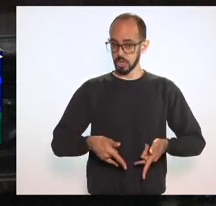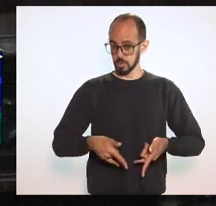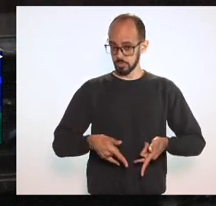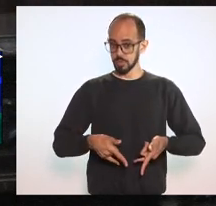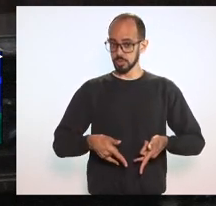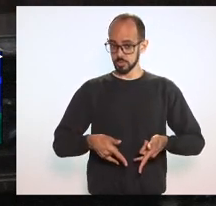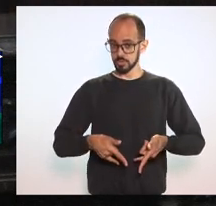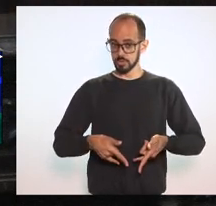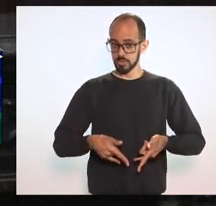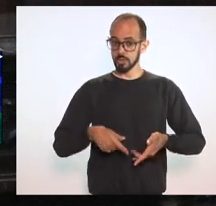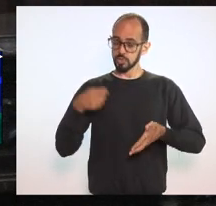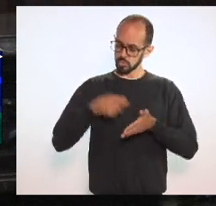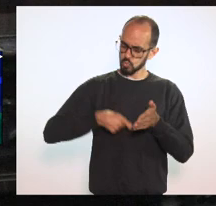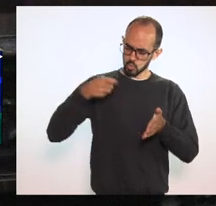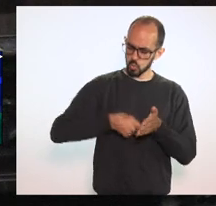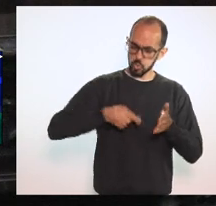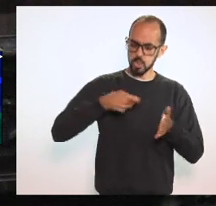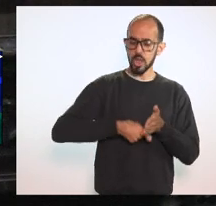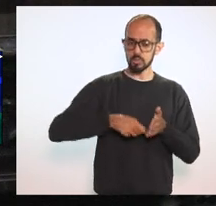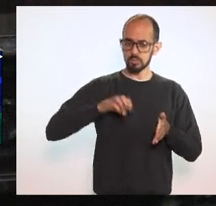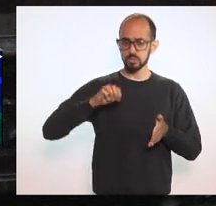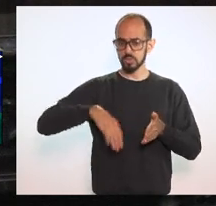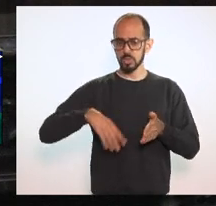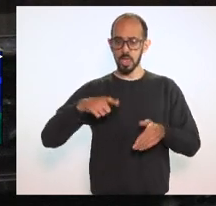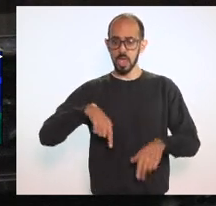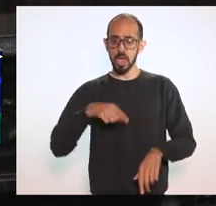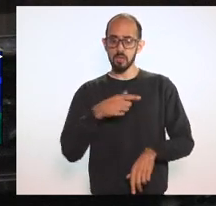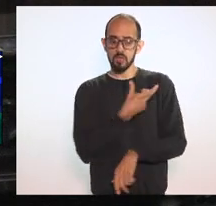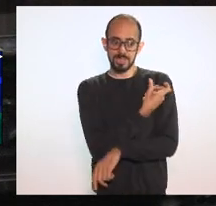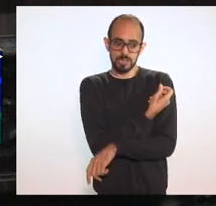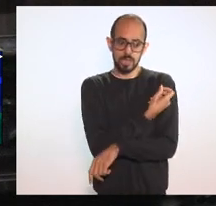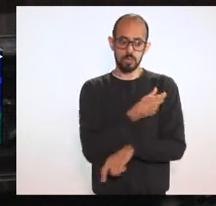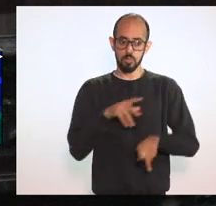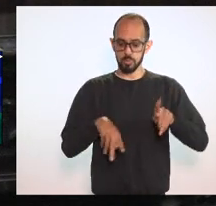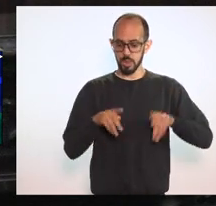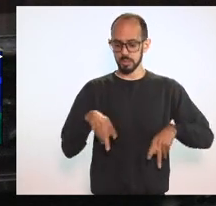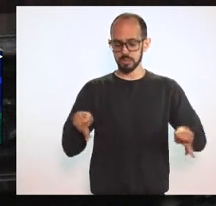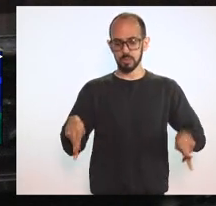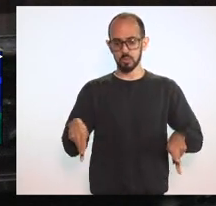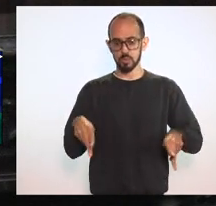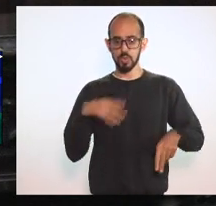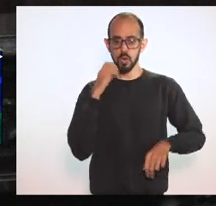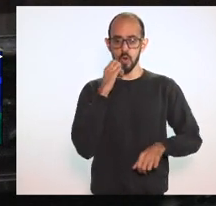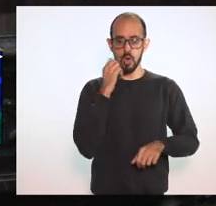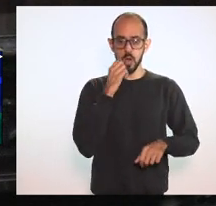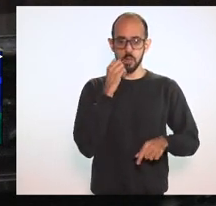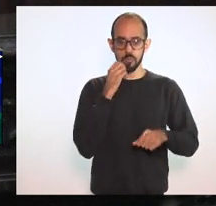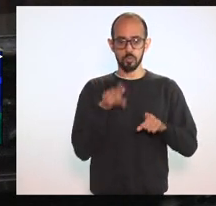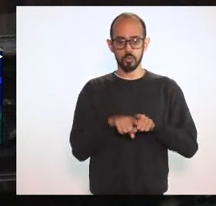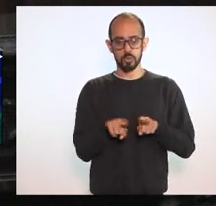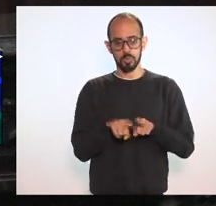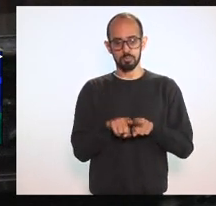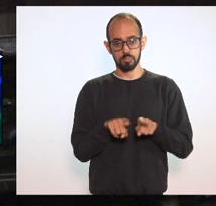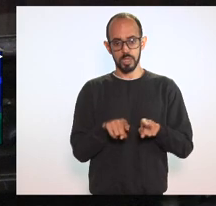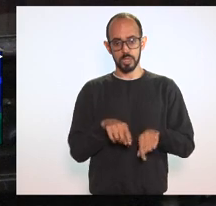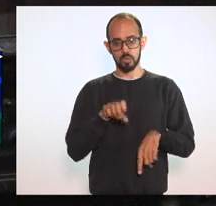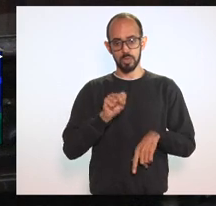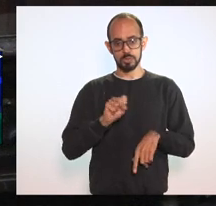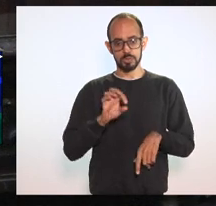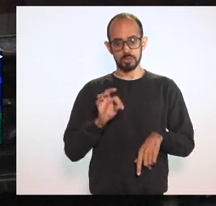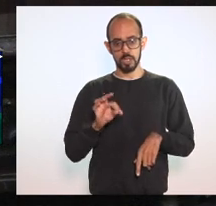precisamos Abrir leitos vacinar a população E aí obviamente Como já disse o STF a